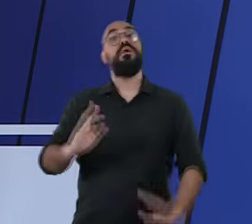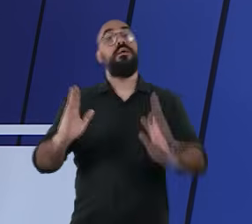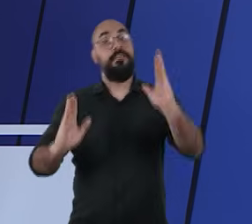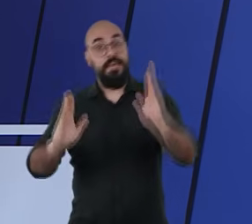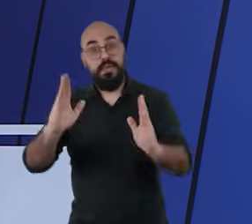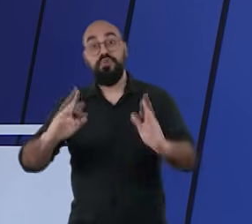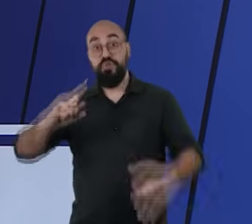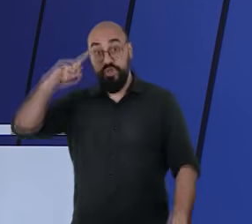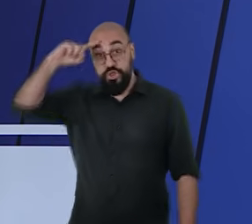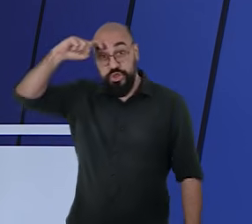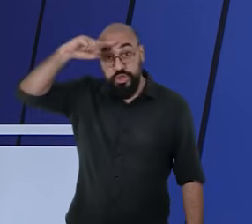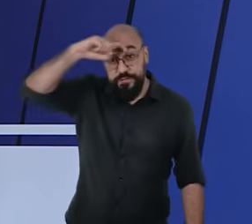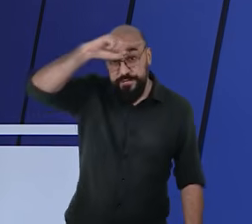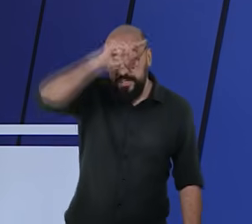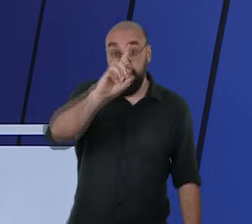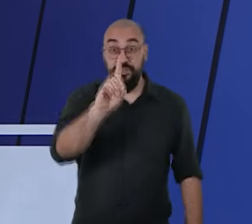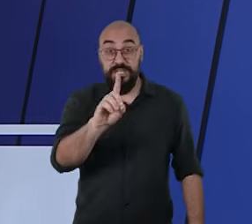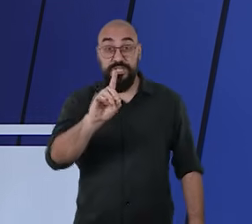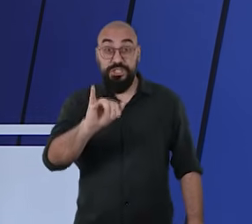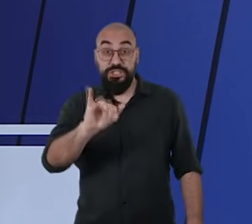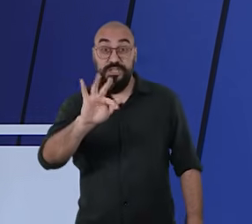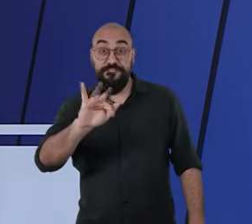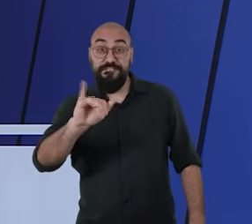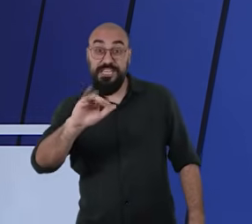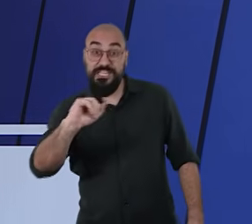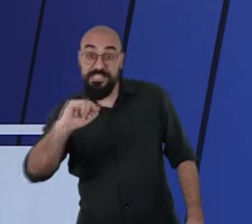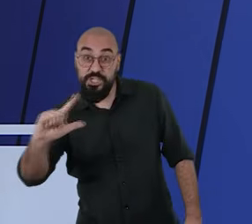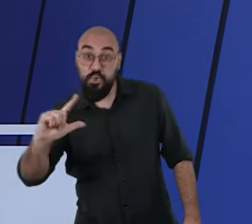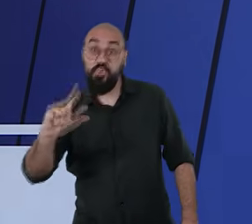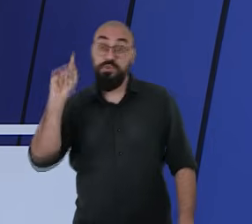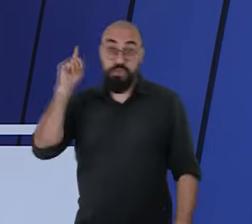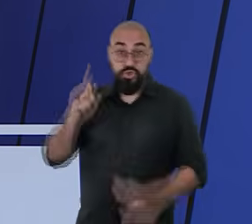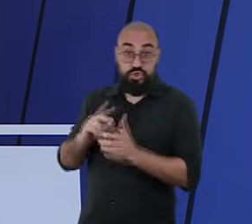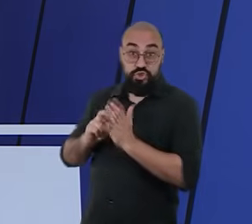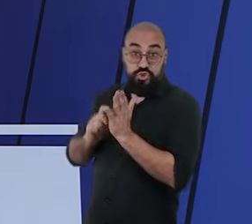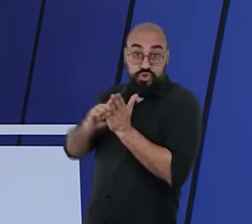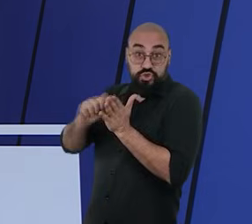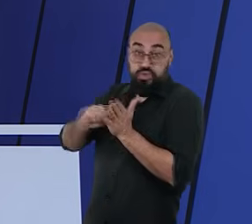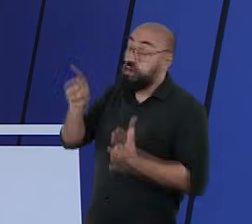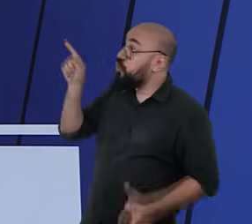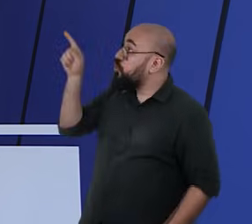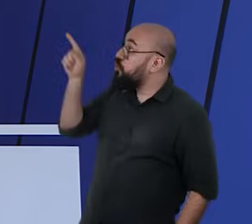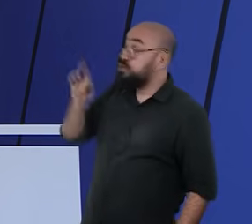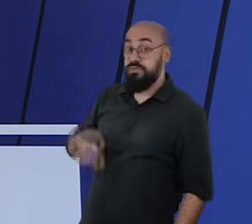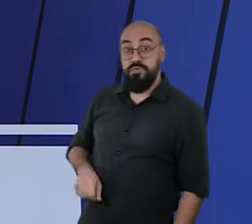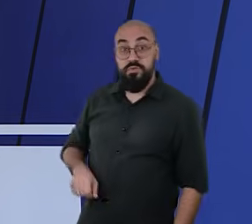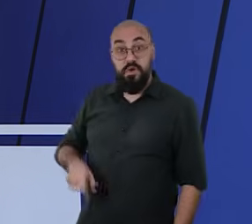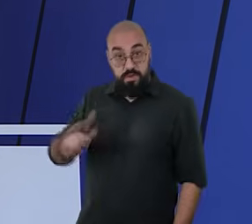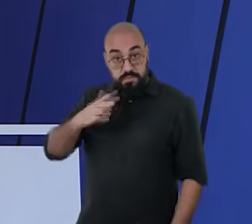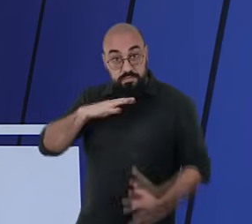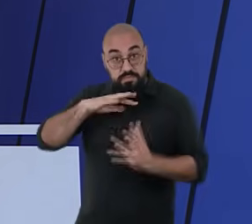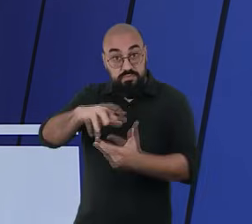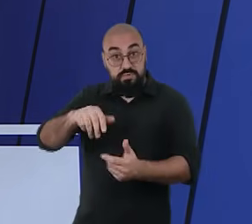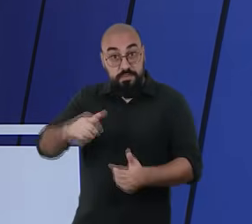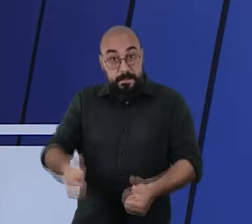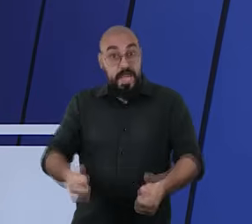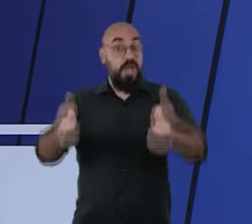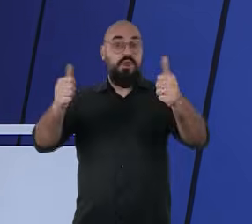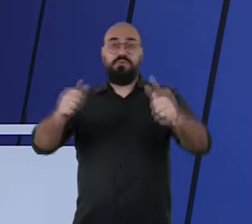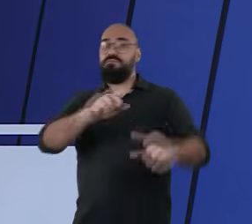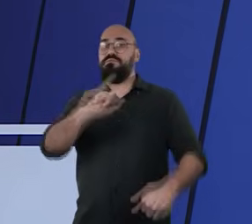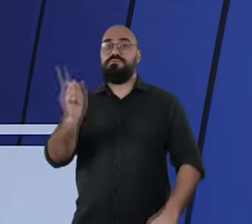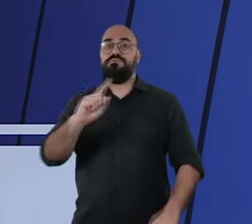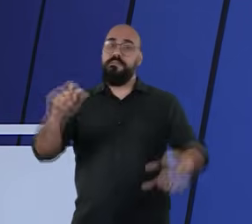difíceis. Então, Paulo está dizendo exatamente aquilo que eu e você já sentimos no coração. O mundo não está melhorando, o mundo está piorando. Os tempos